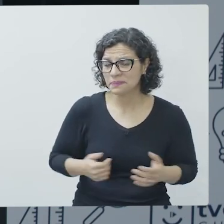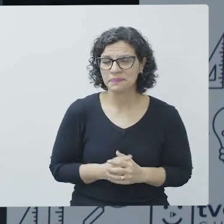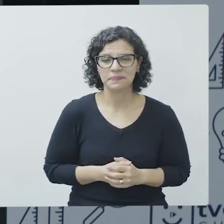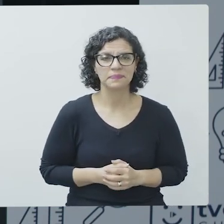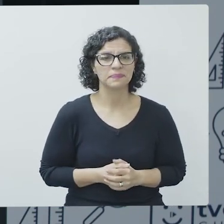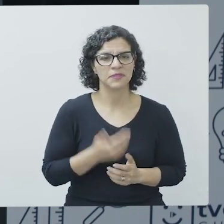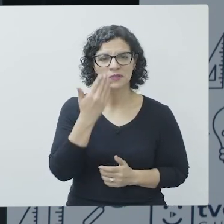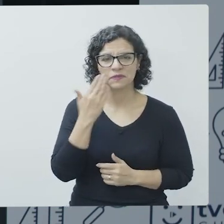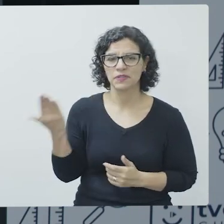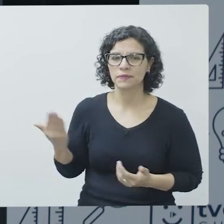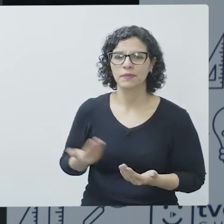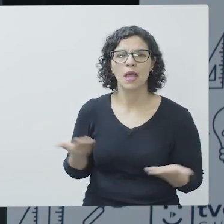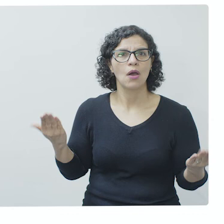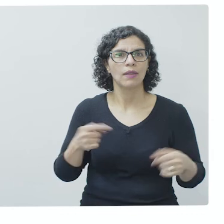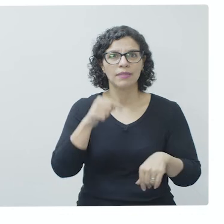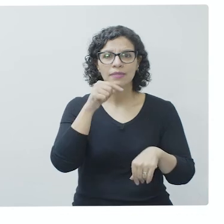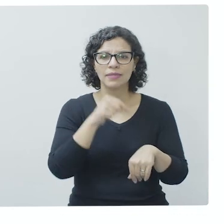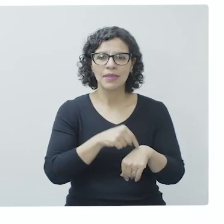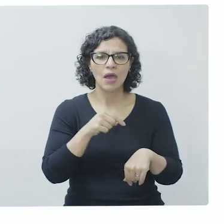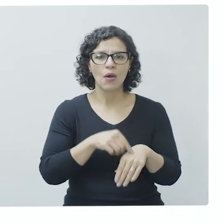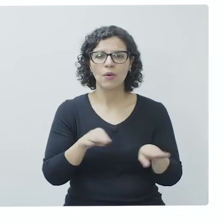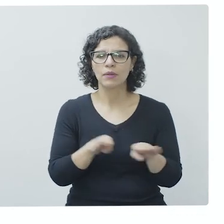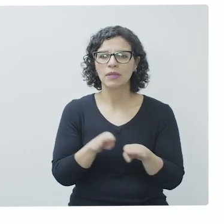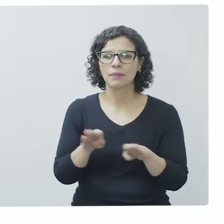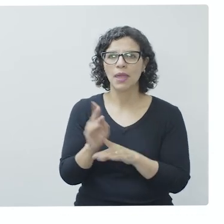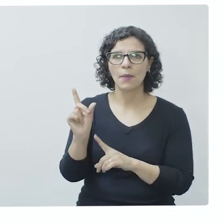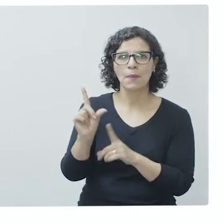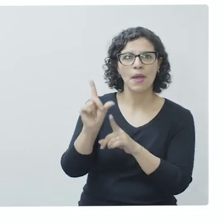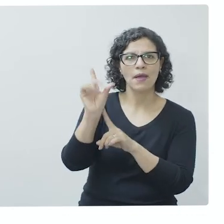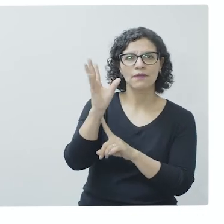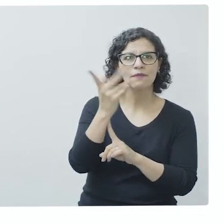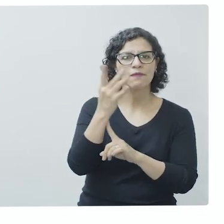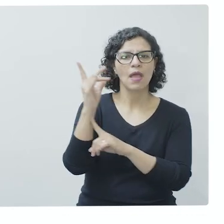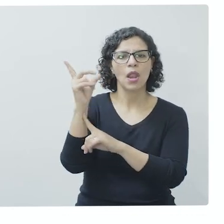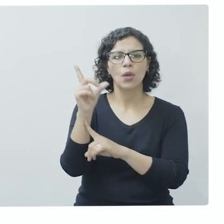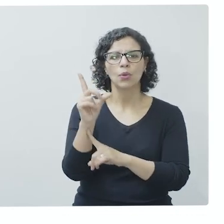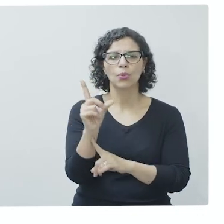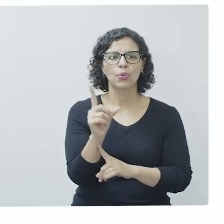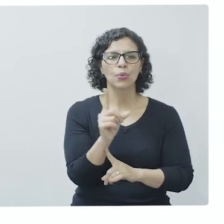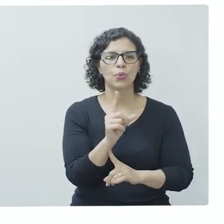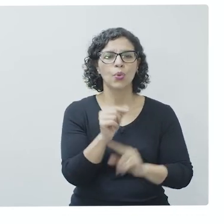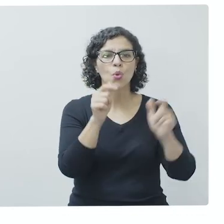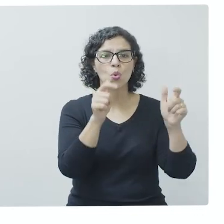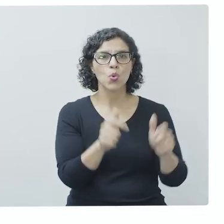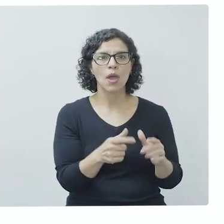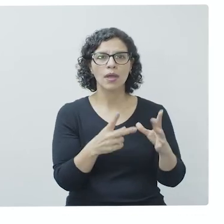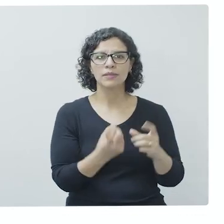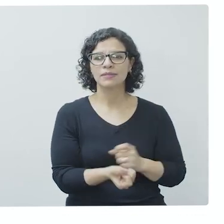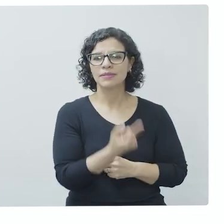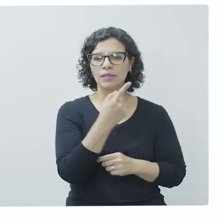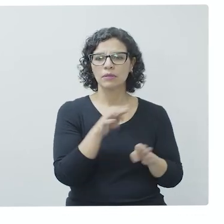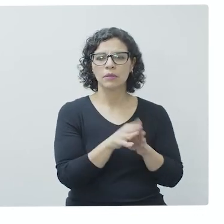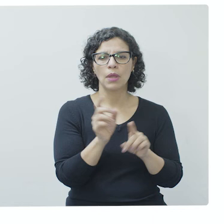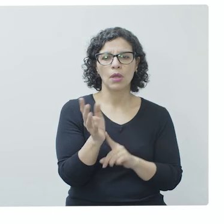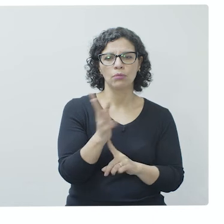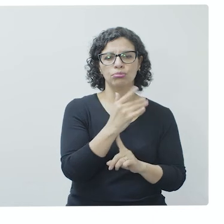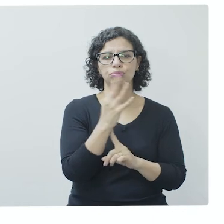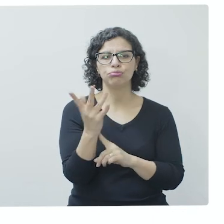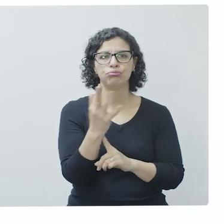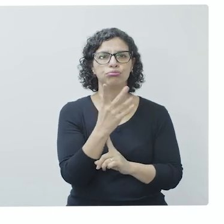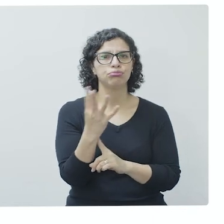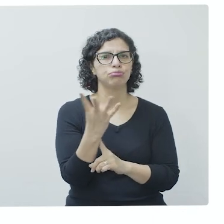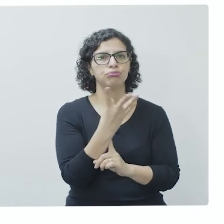alguma coisa? Olha só. Naquele exato instante, uma vela pequena, num lugar desconhecido e